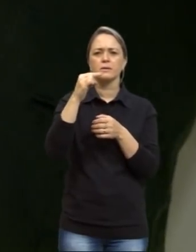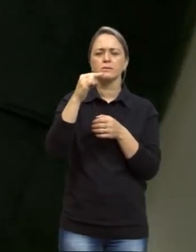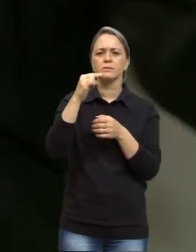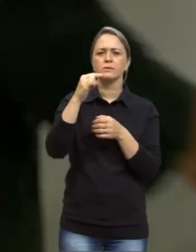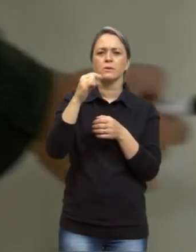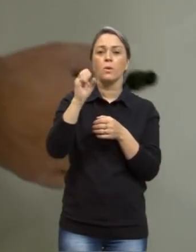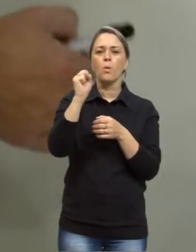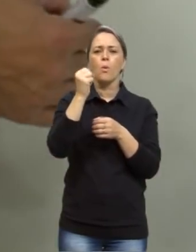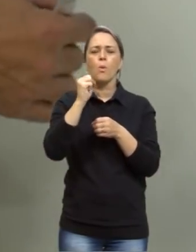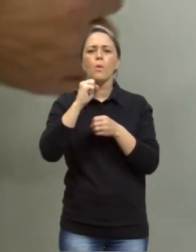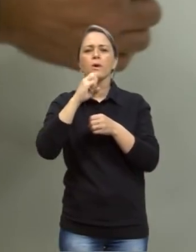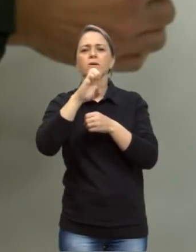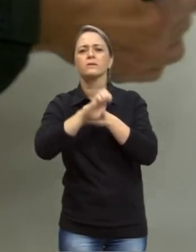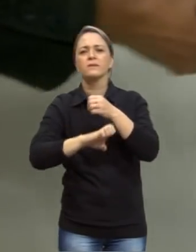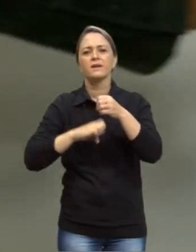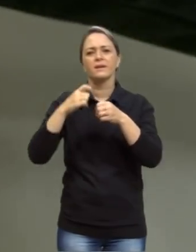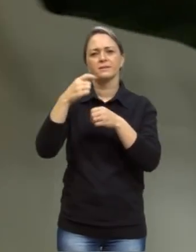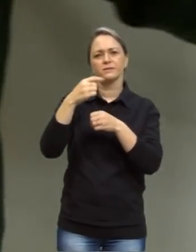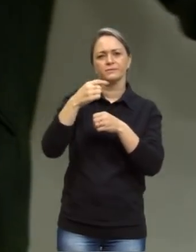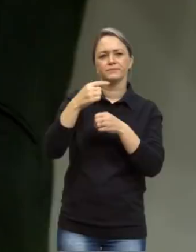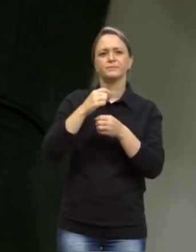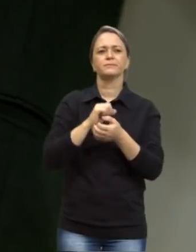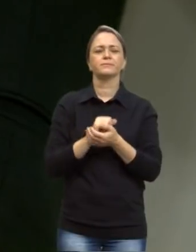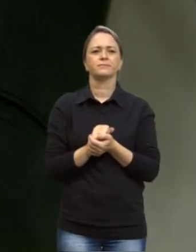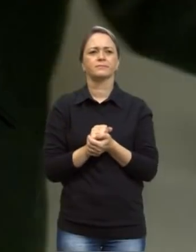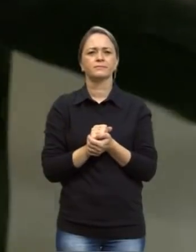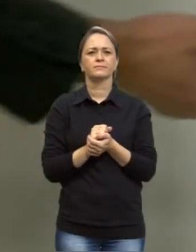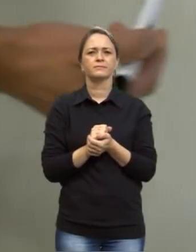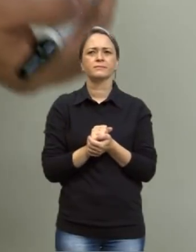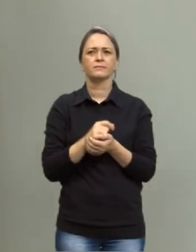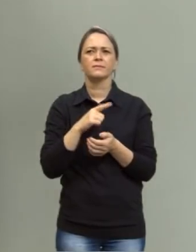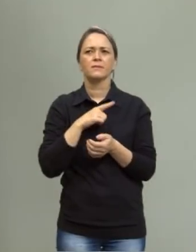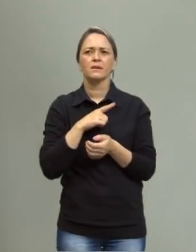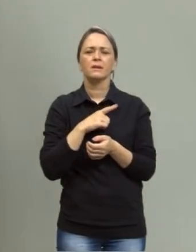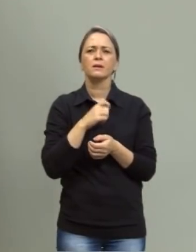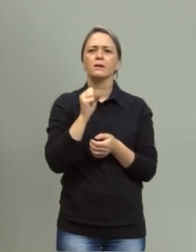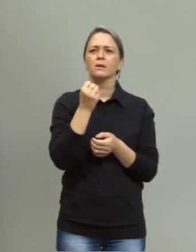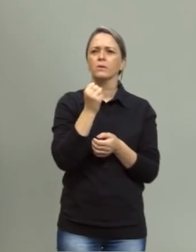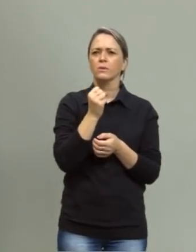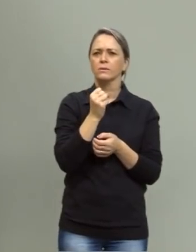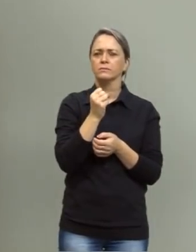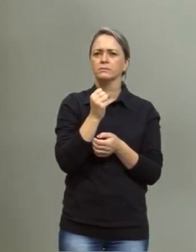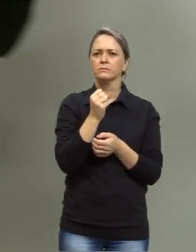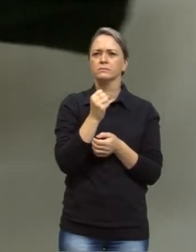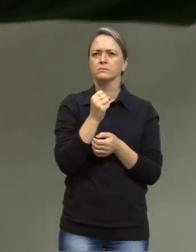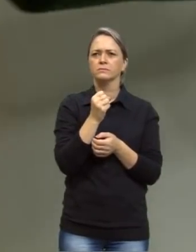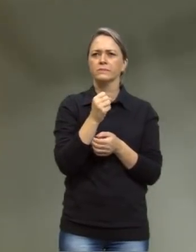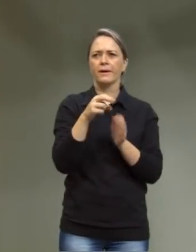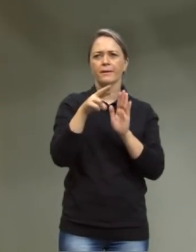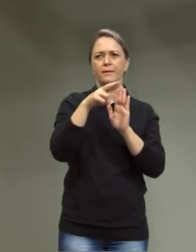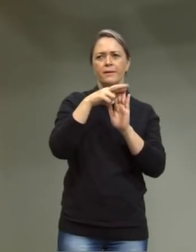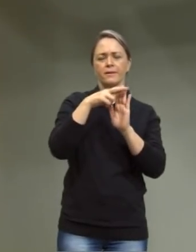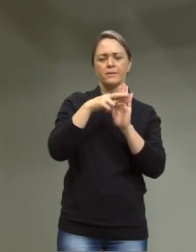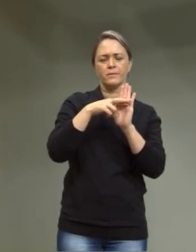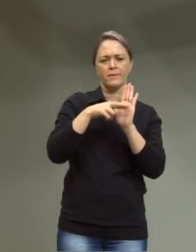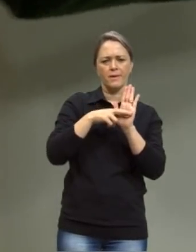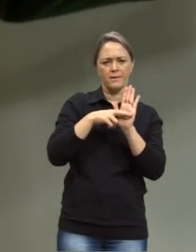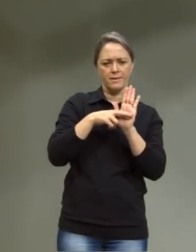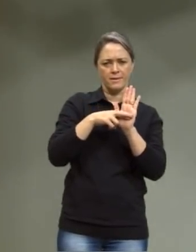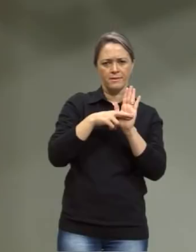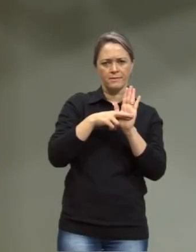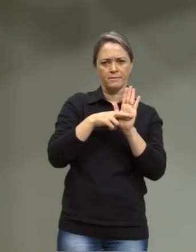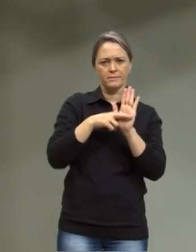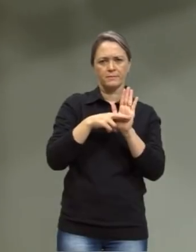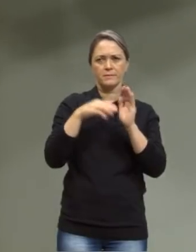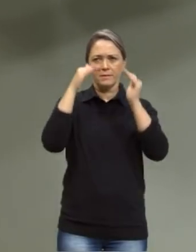olha só agora esse aqui tem oito respeita a regra do octeto e esse aqui que